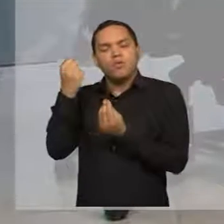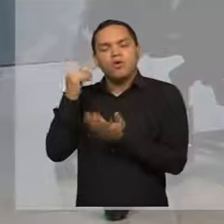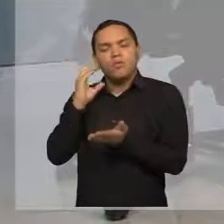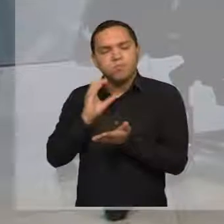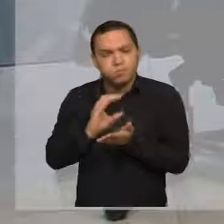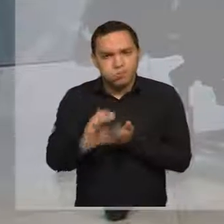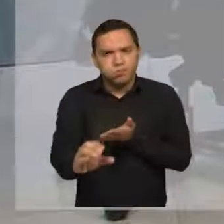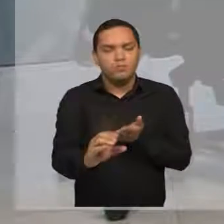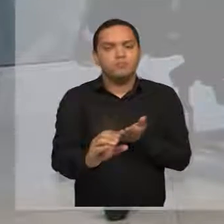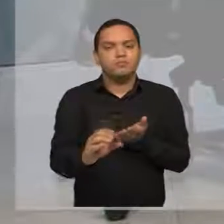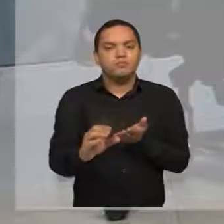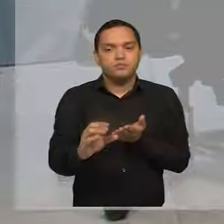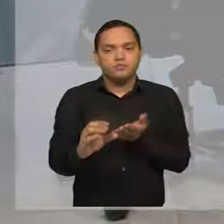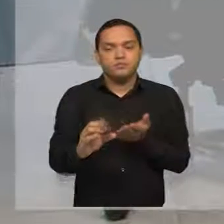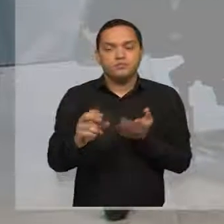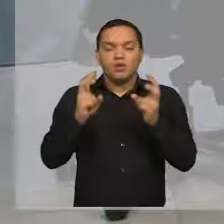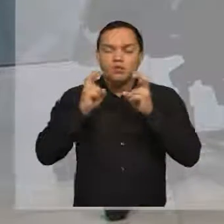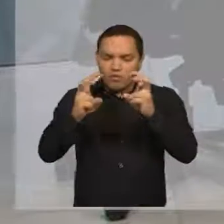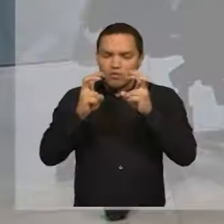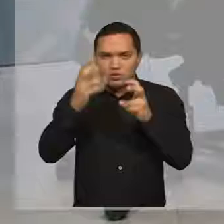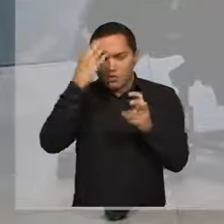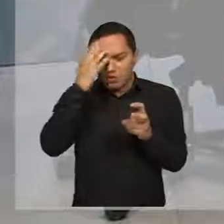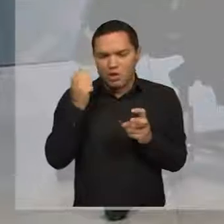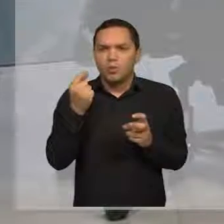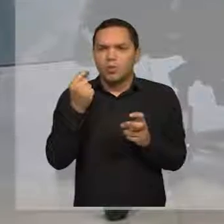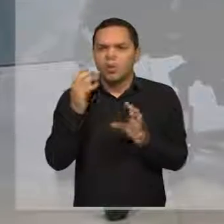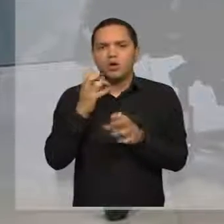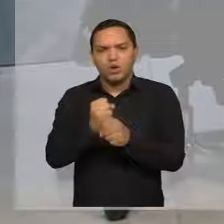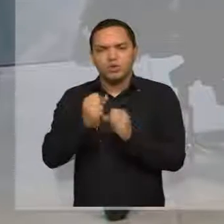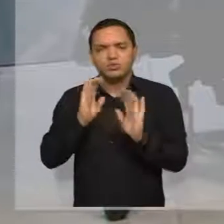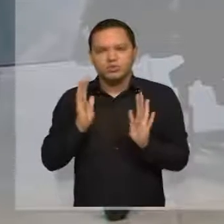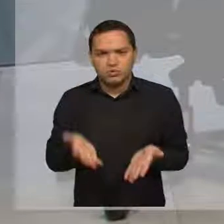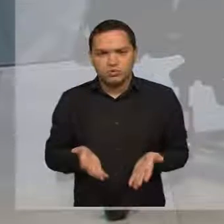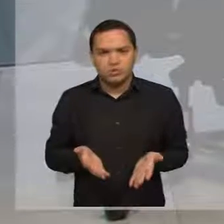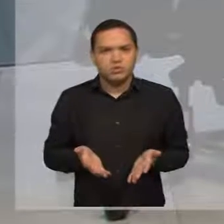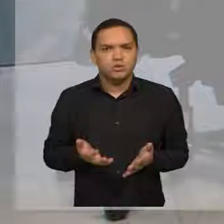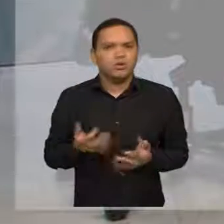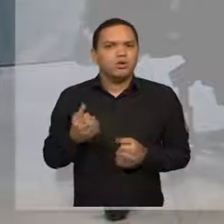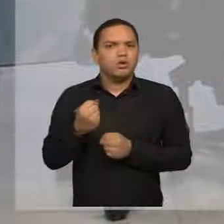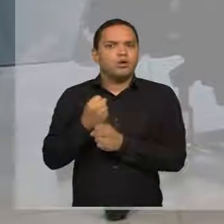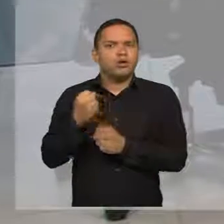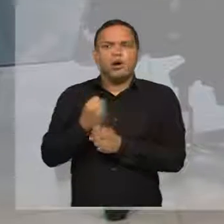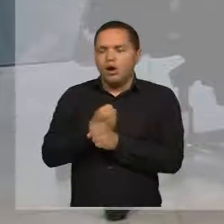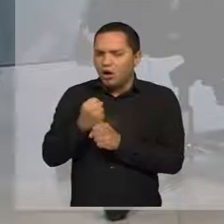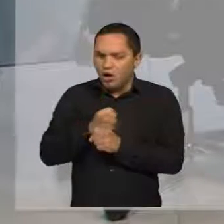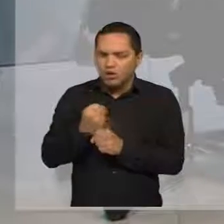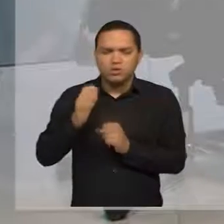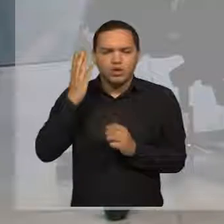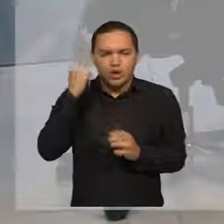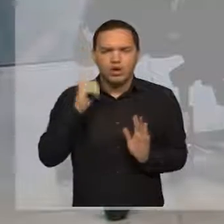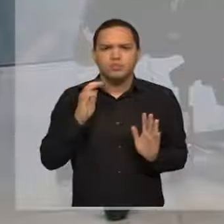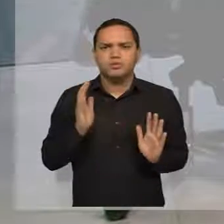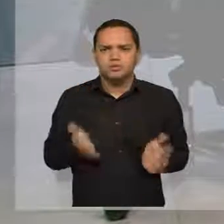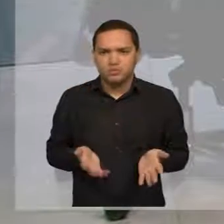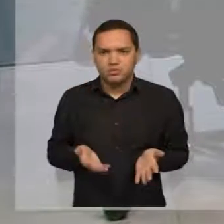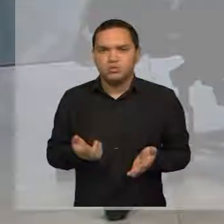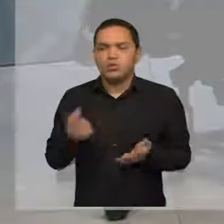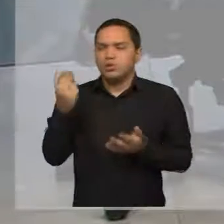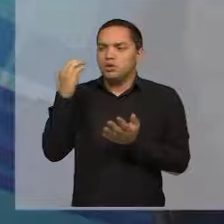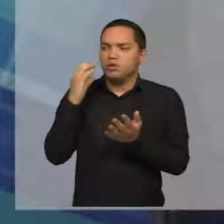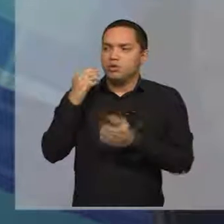feitos recentemente na malha ferroviária. Quer dizer, você tem isso por décadas, por ano. Quer dizer, tem o volume de recursos,